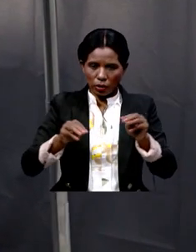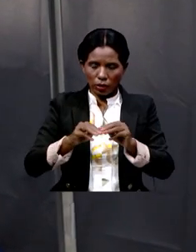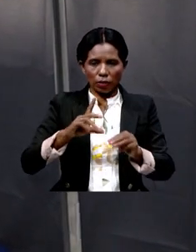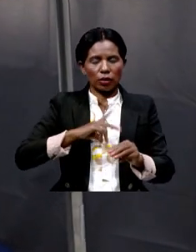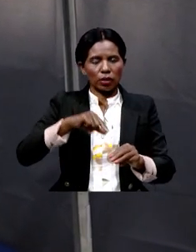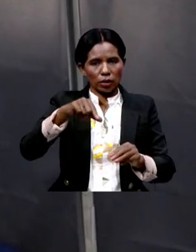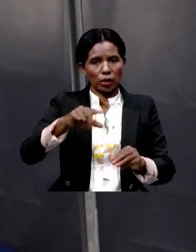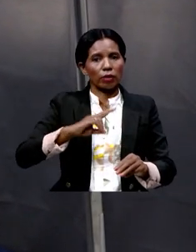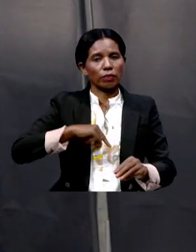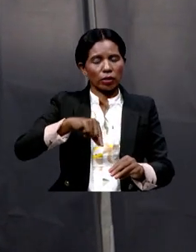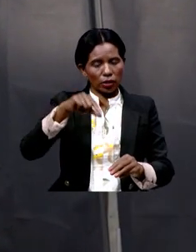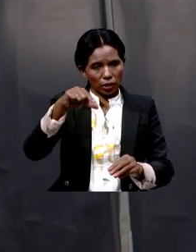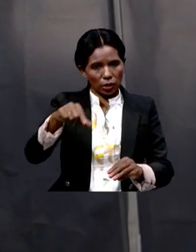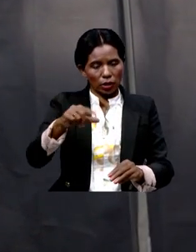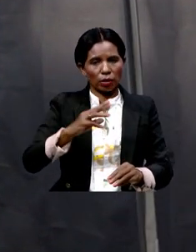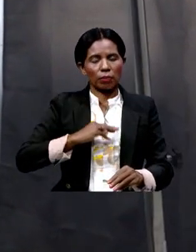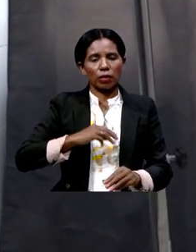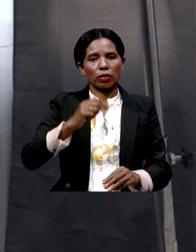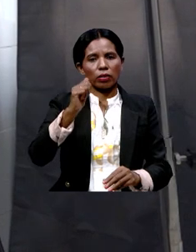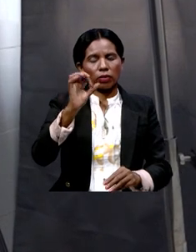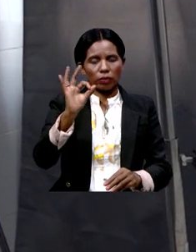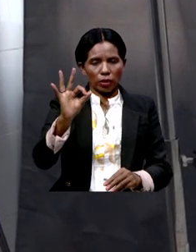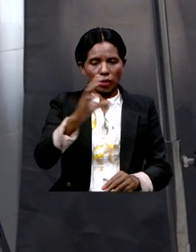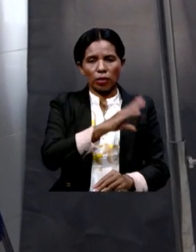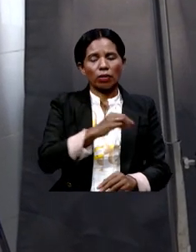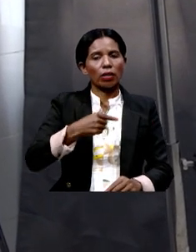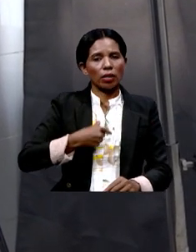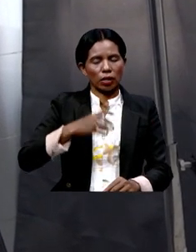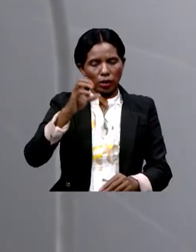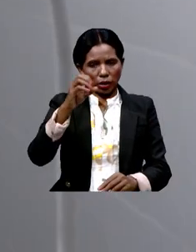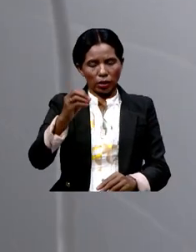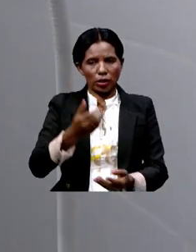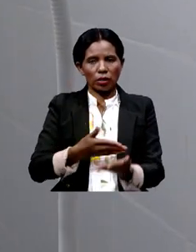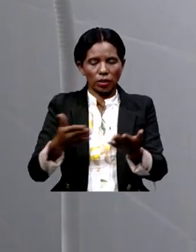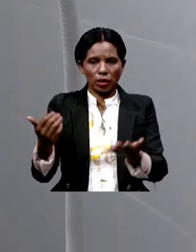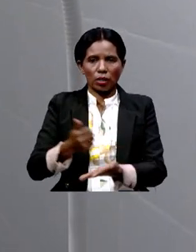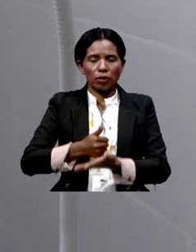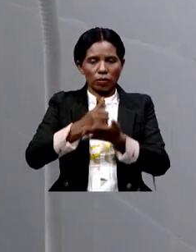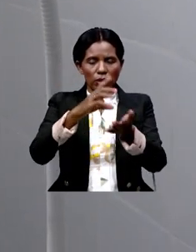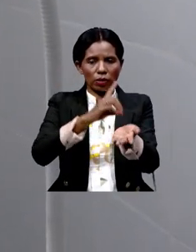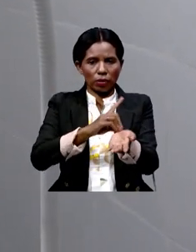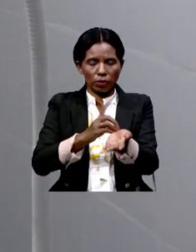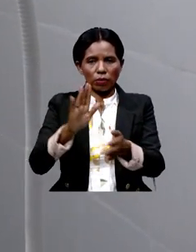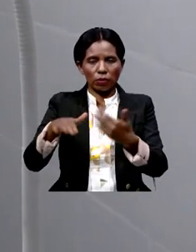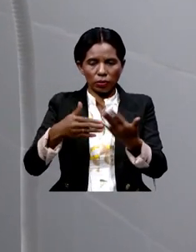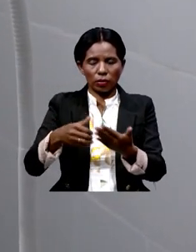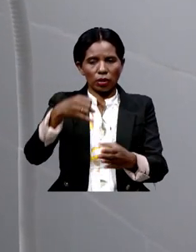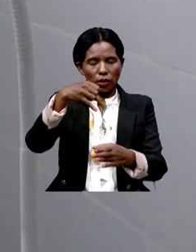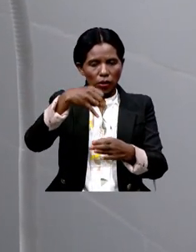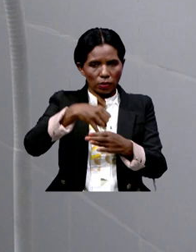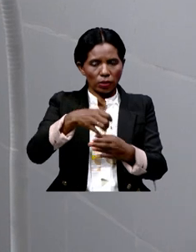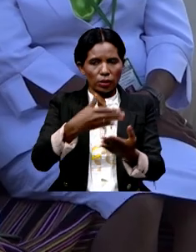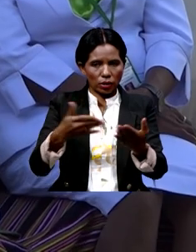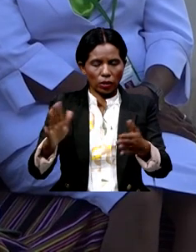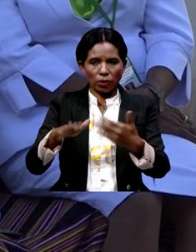que manufahi no Glenu. Facilidade refere completo ona ho profissional saúde sira inclui equipamento. No dadau